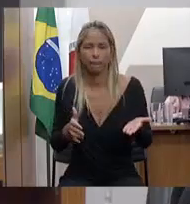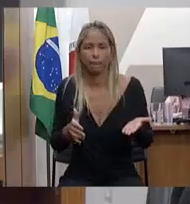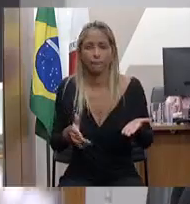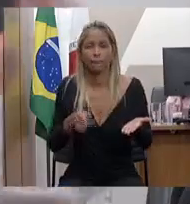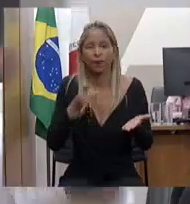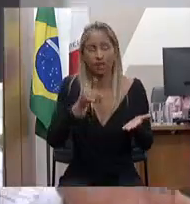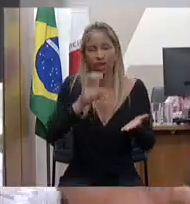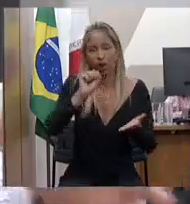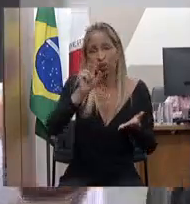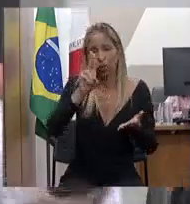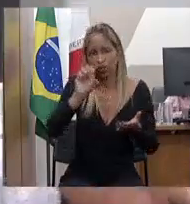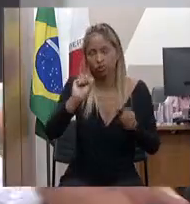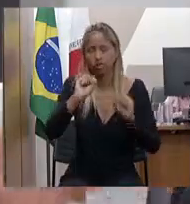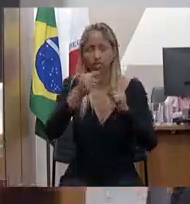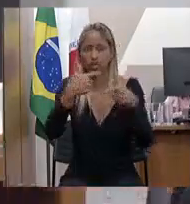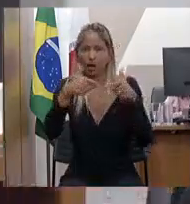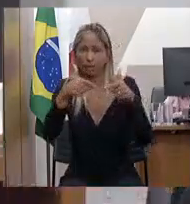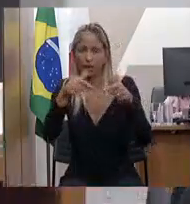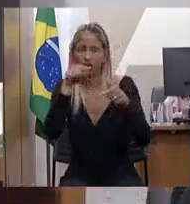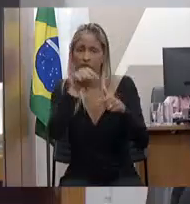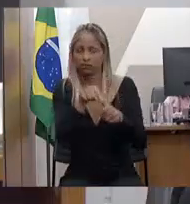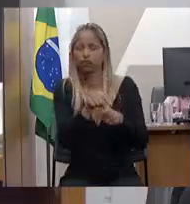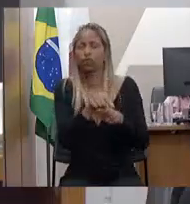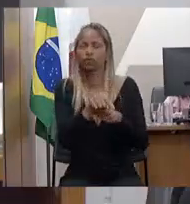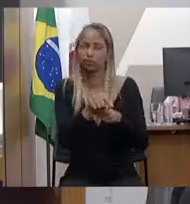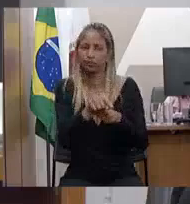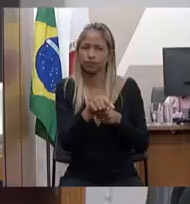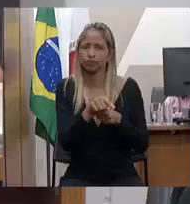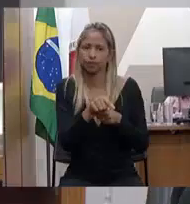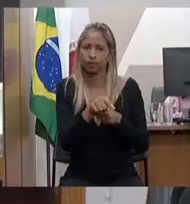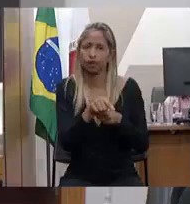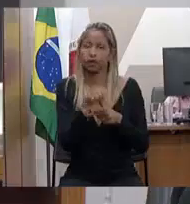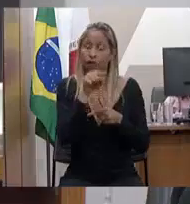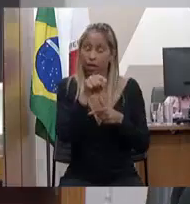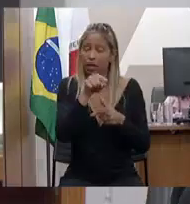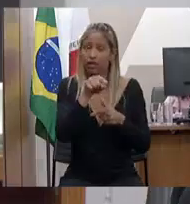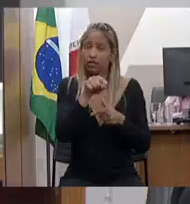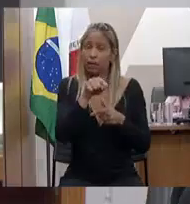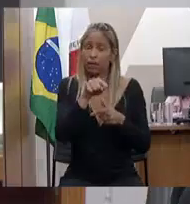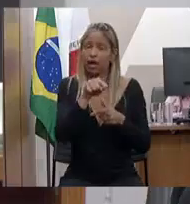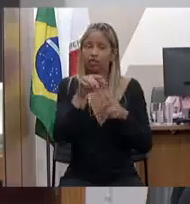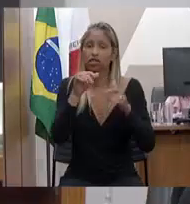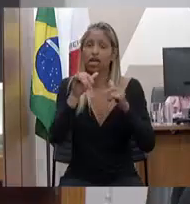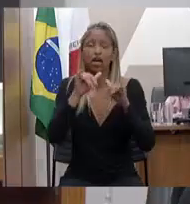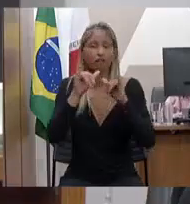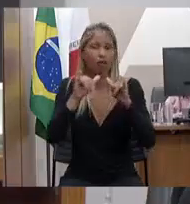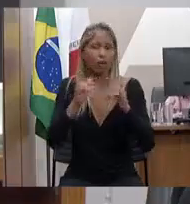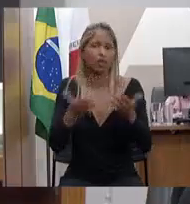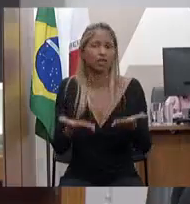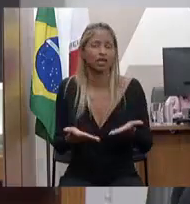o SUS trabalha muito com essa parte né que é a parte da informalidade